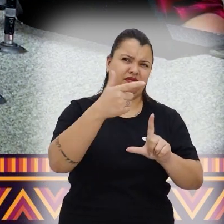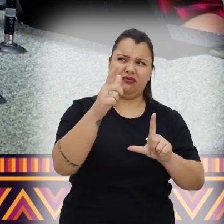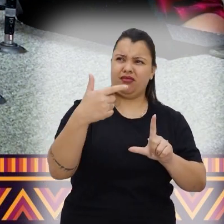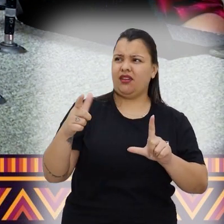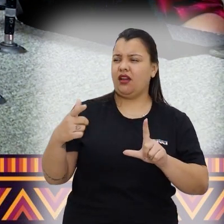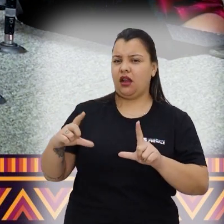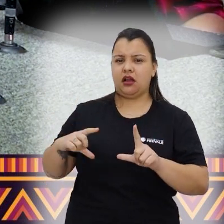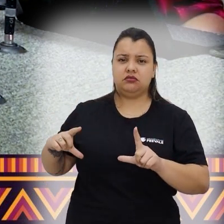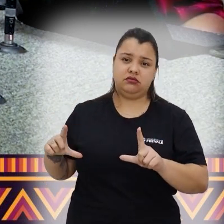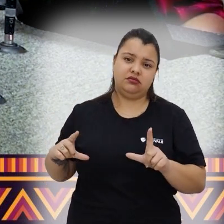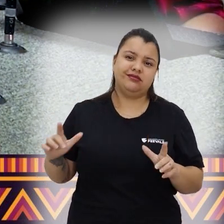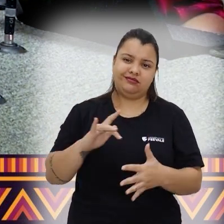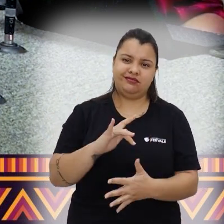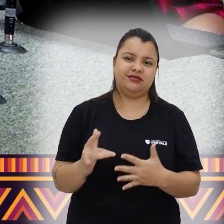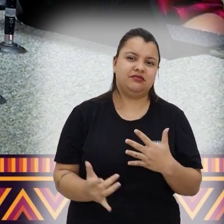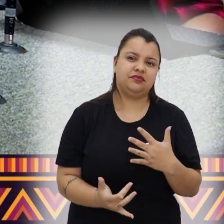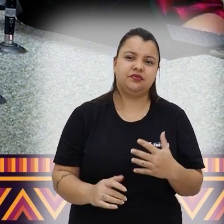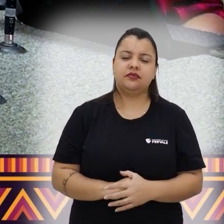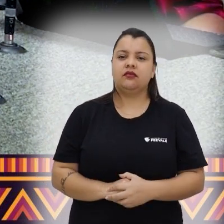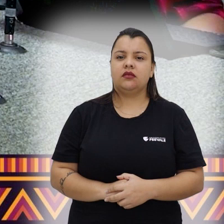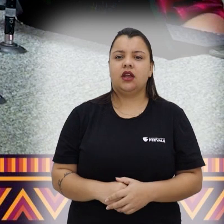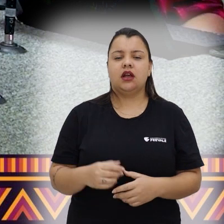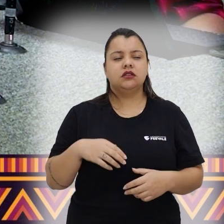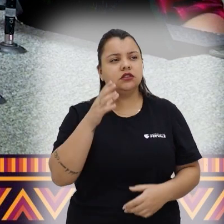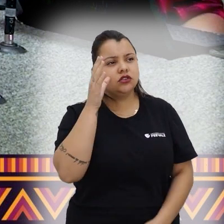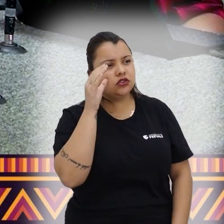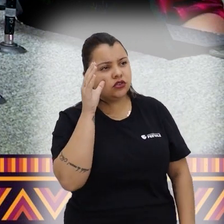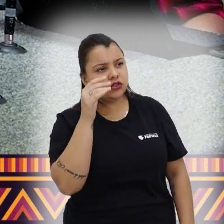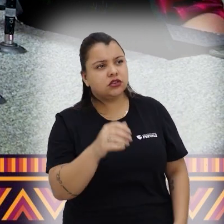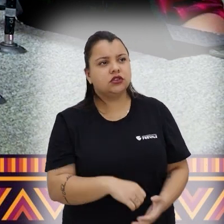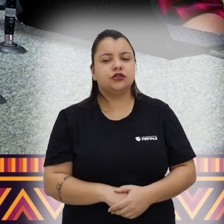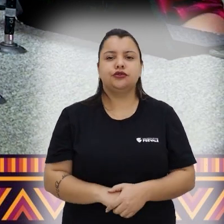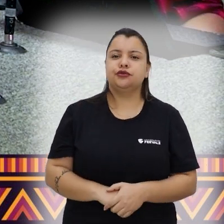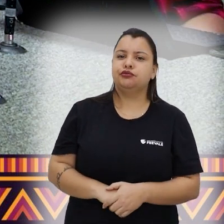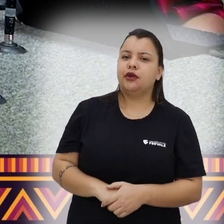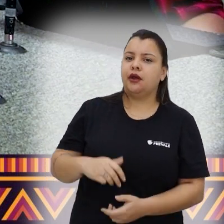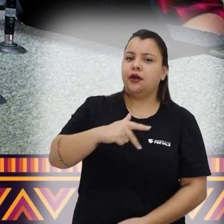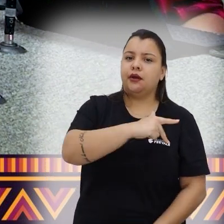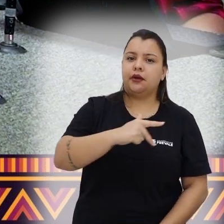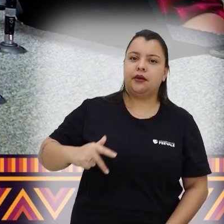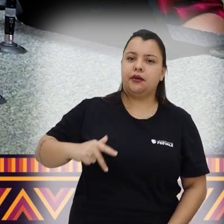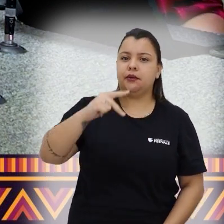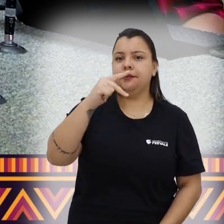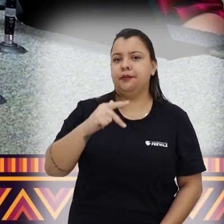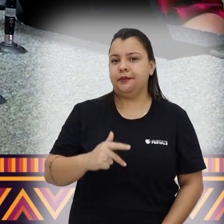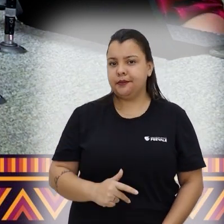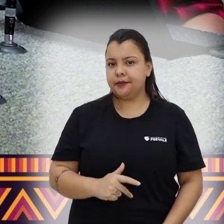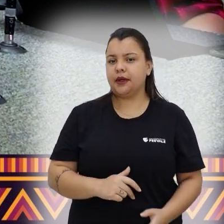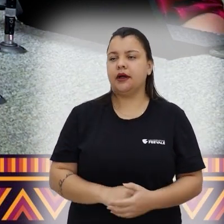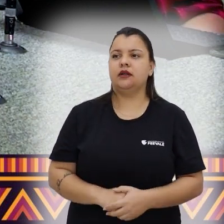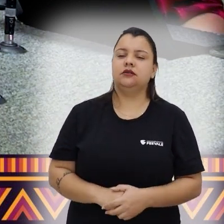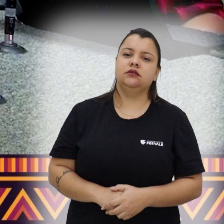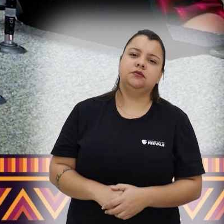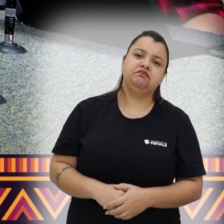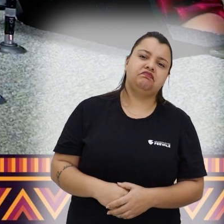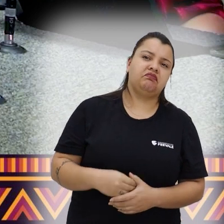repercute. Né? Se a gente assistir a um culto, se a gente assistir a uma missa, se a gente assistir a